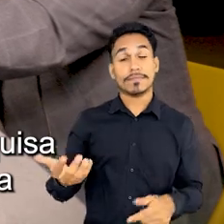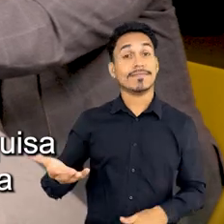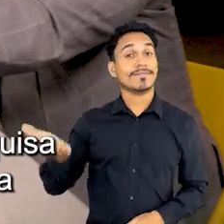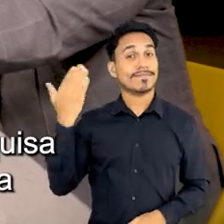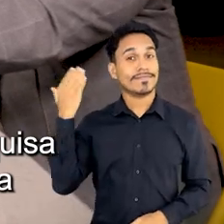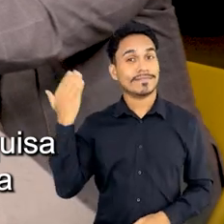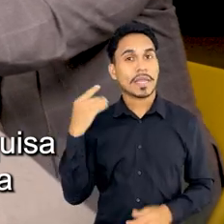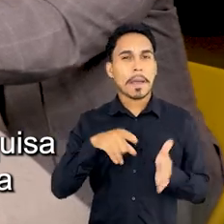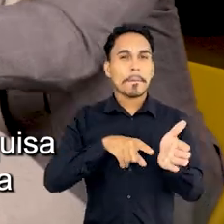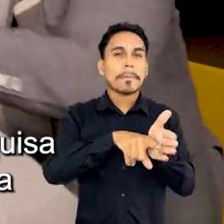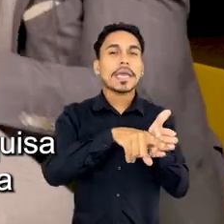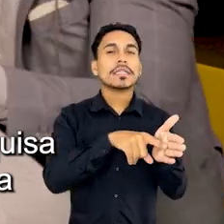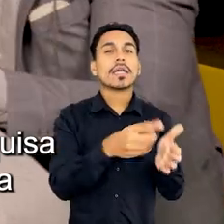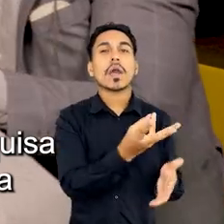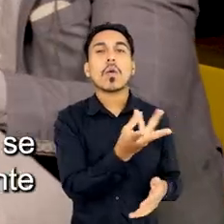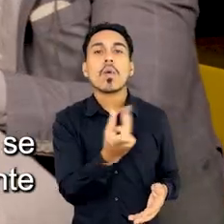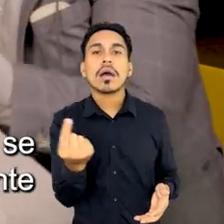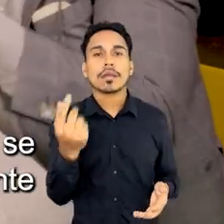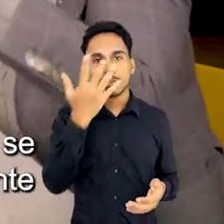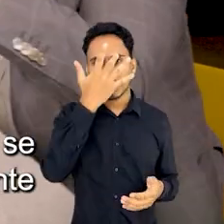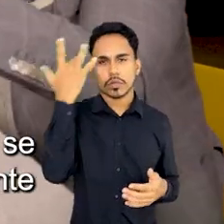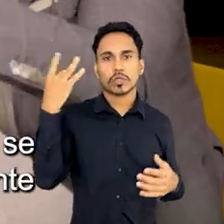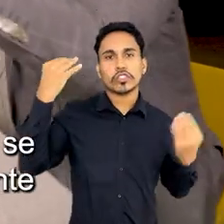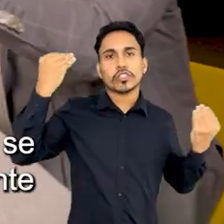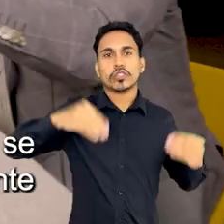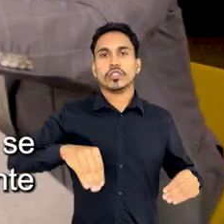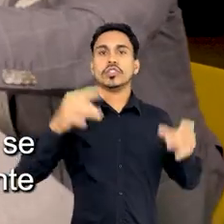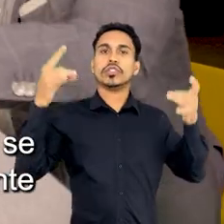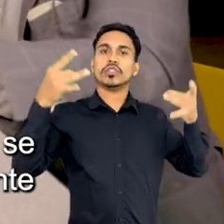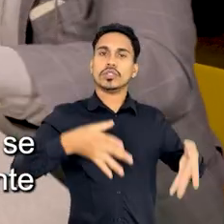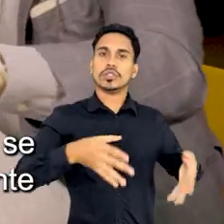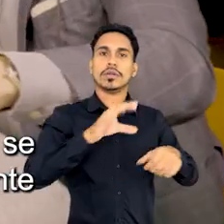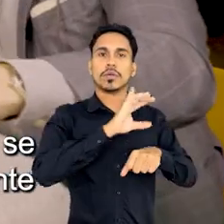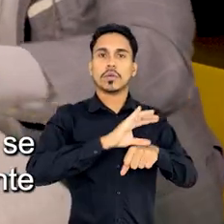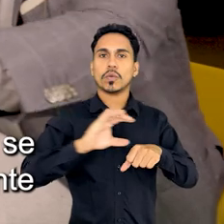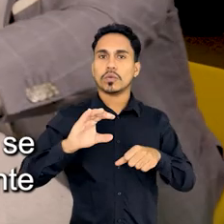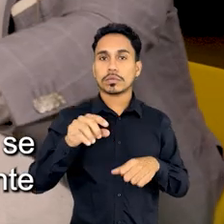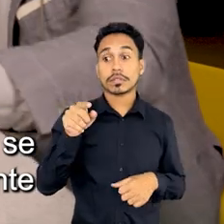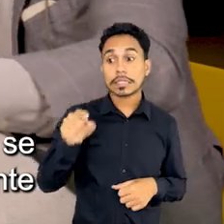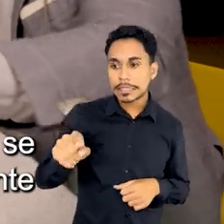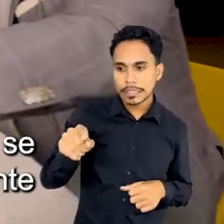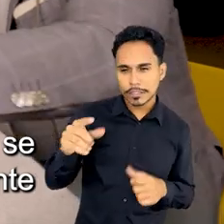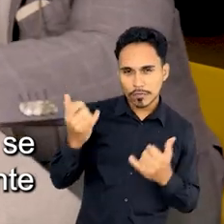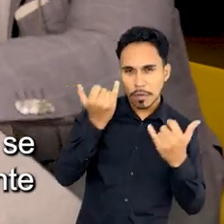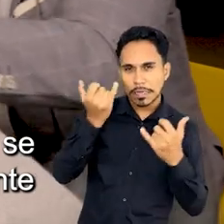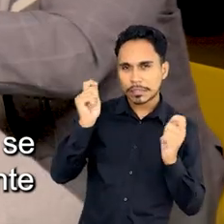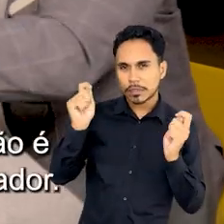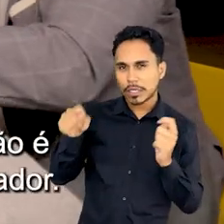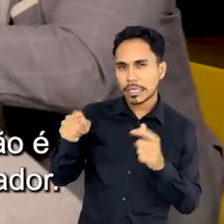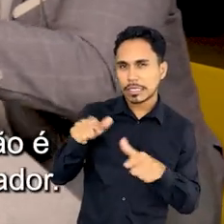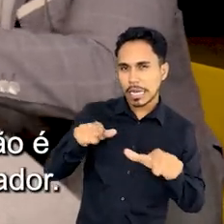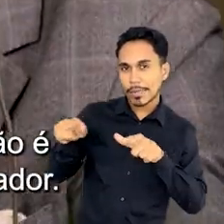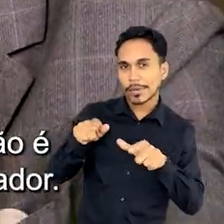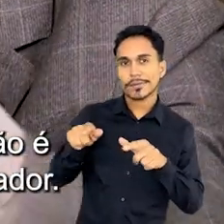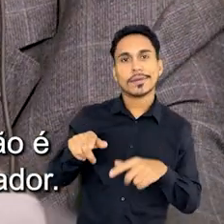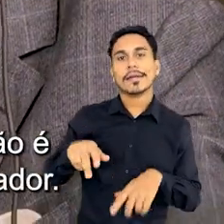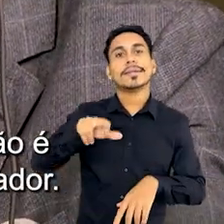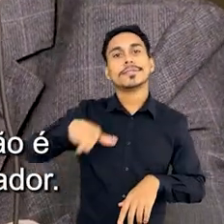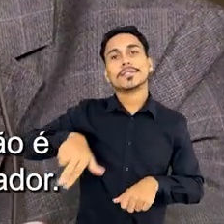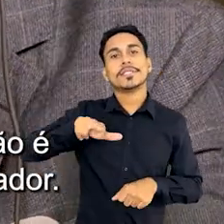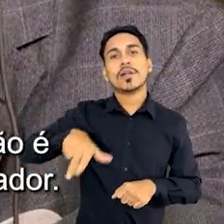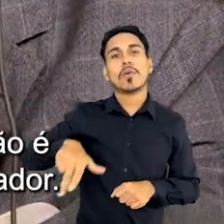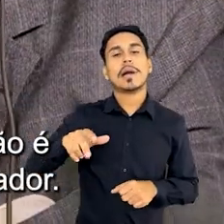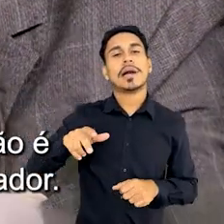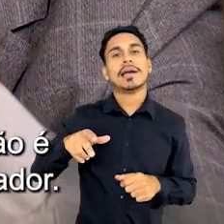egresso uma vez e havia essa pergunta na pesquisa era declaratória ele dizia mas dizia se ele trabalhou quando começou ou não e você a gente percebe que a crise não é do